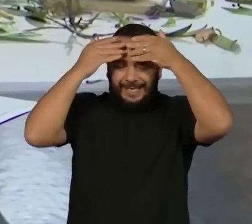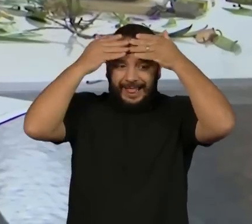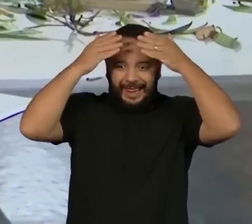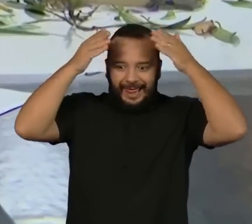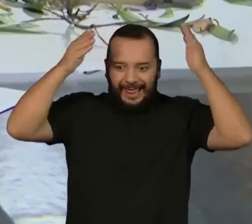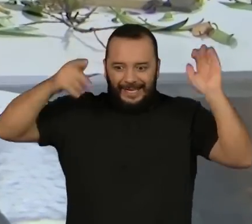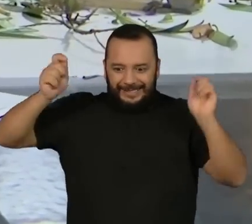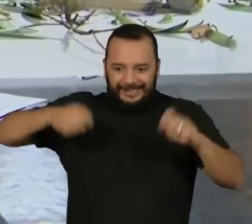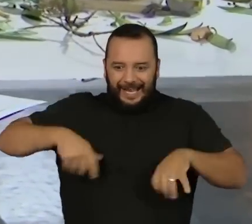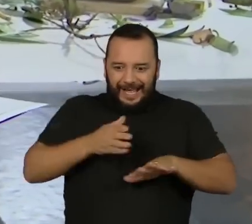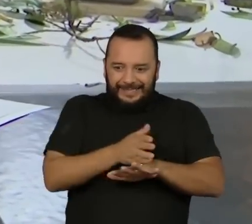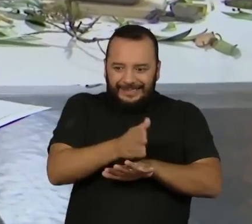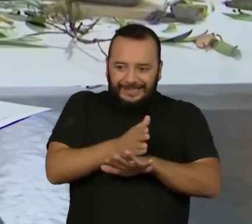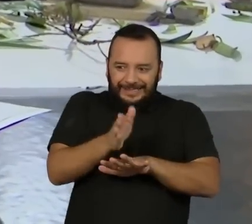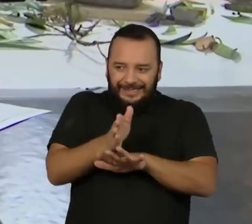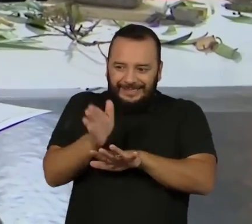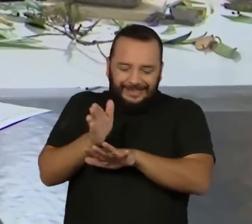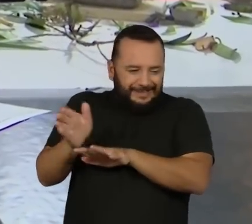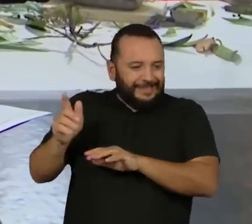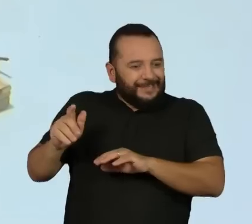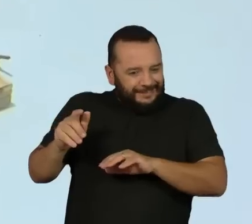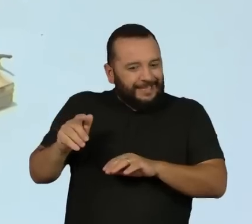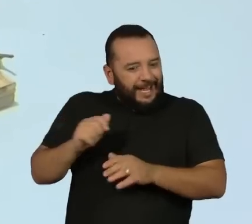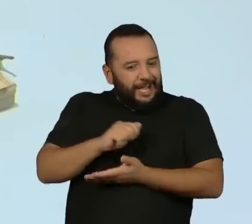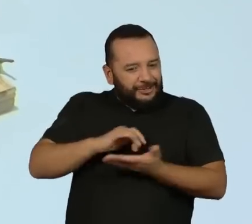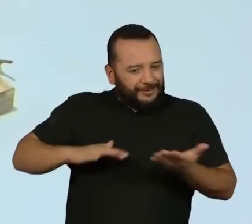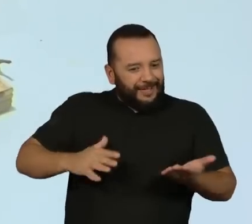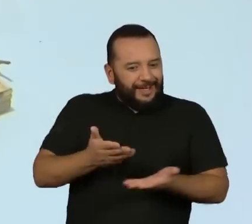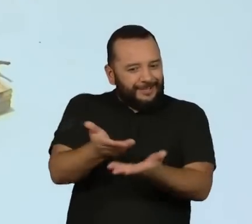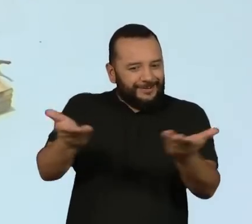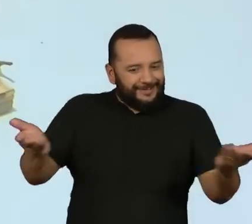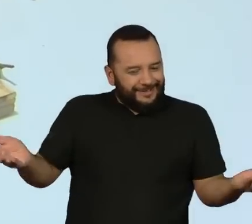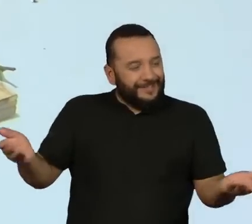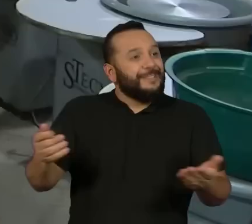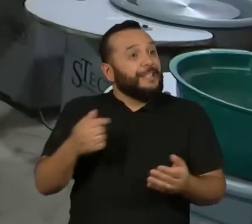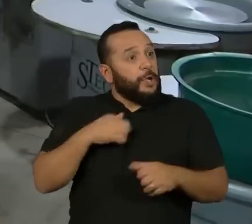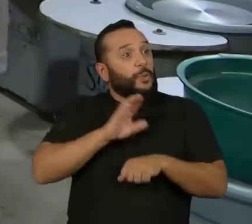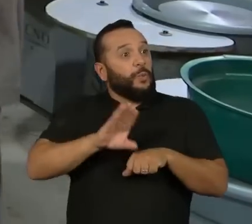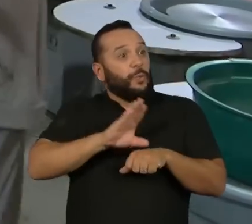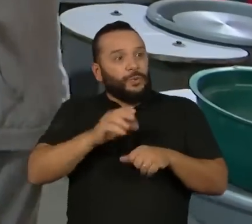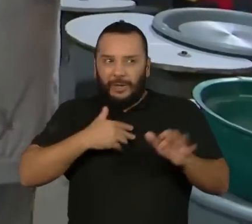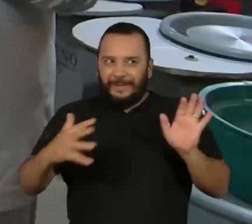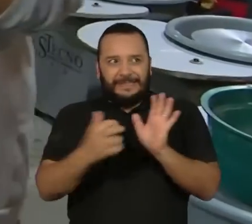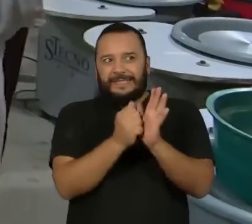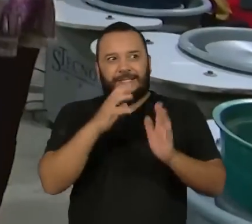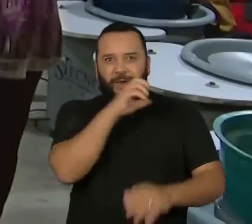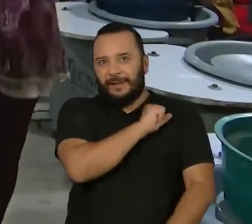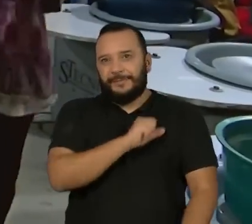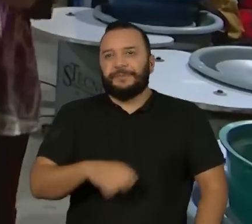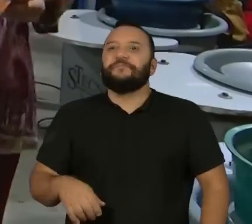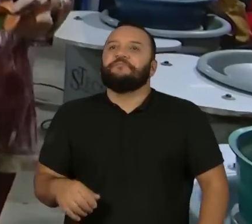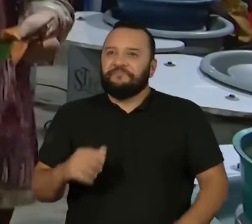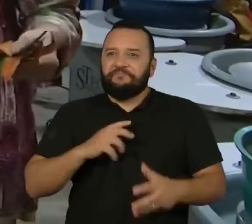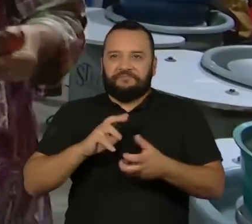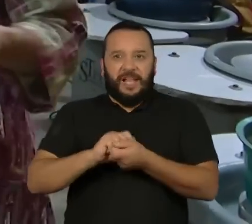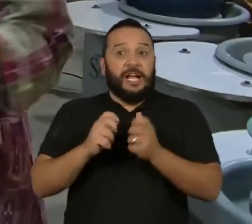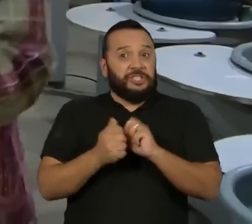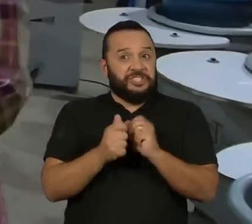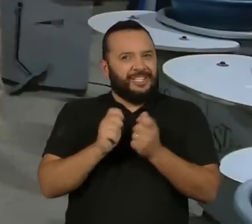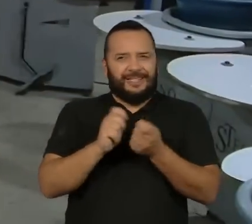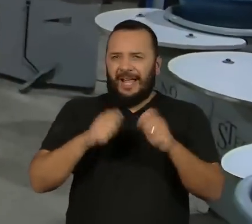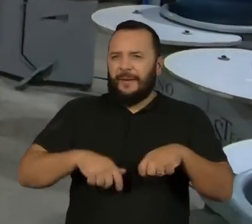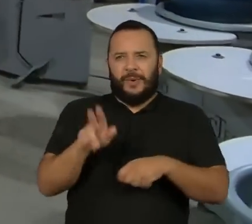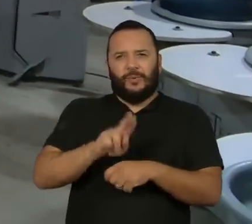de possibilidades e assim que apareceu o curso eu já quis fazer a inscrição. A argila é um material extremamente versátil